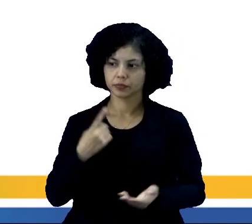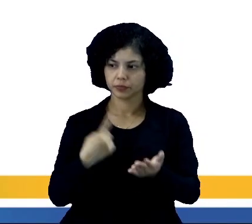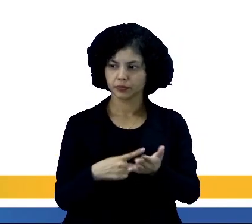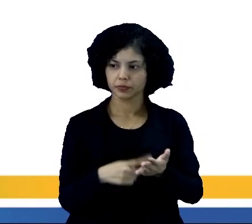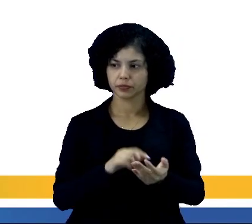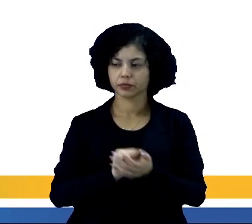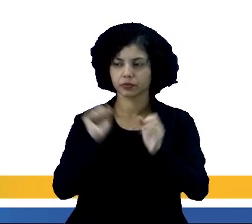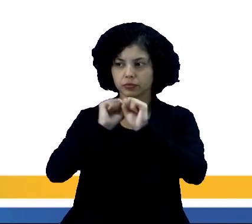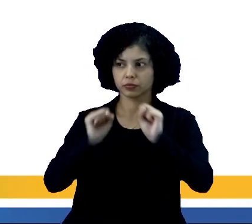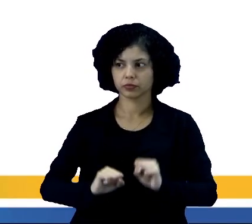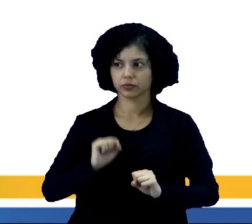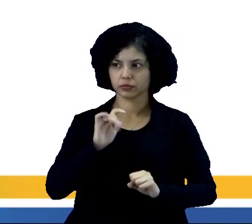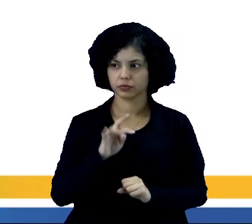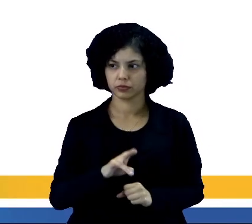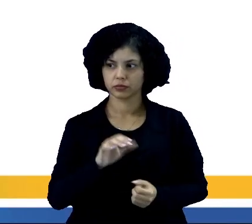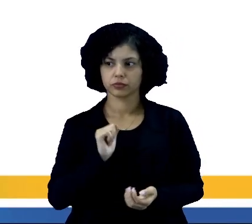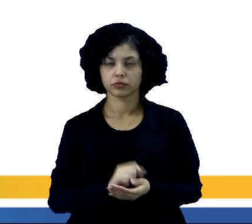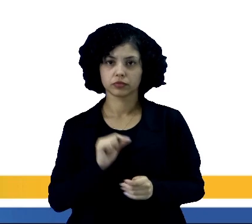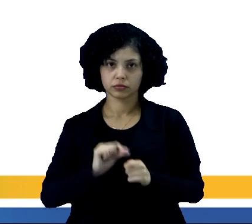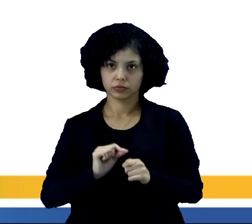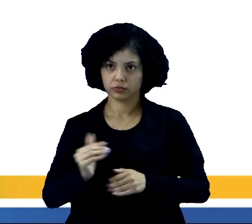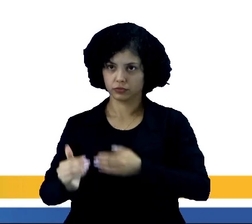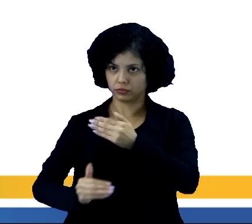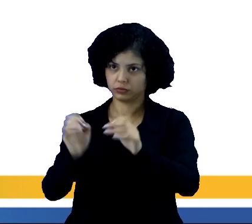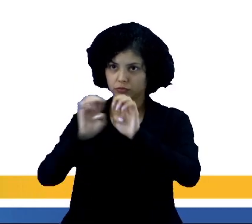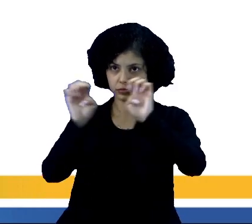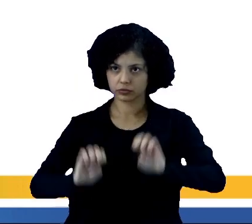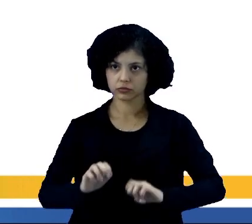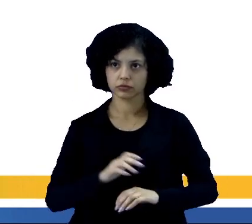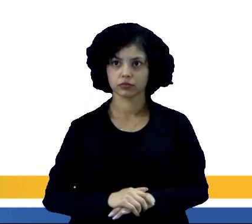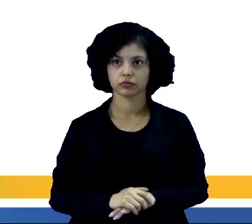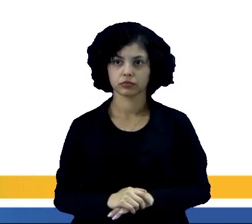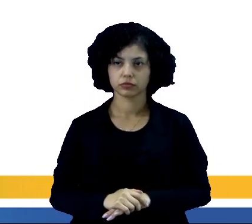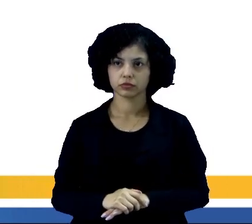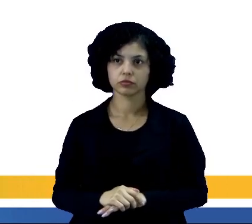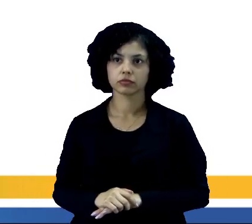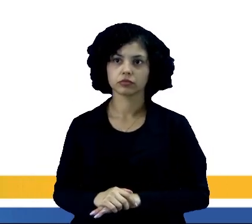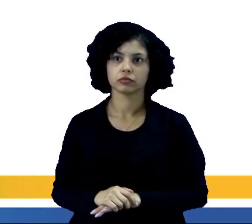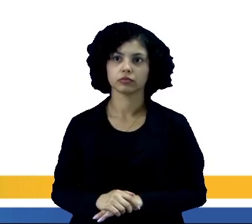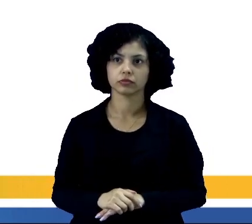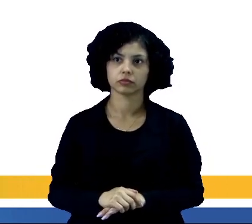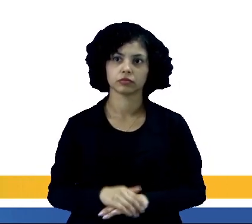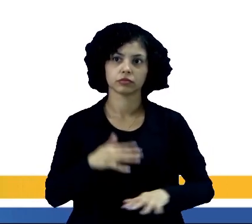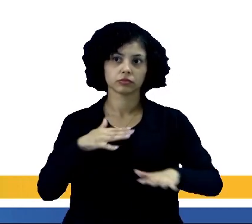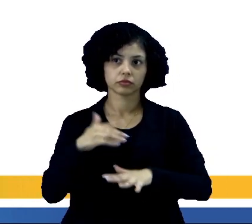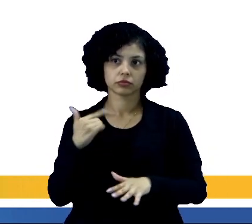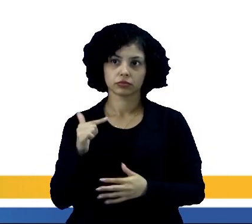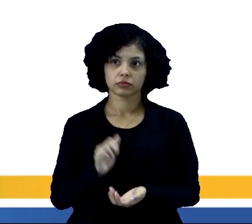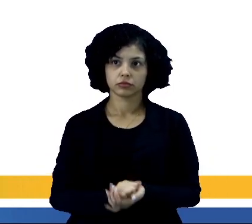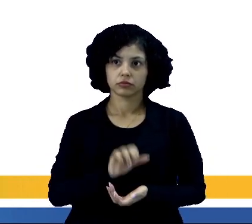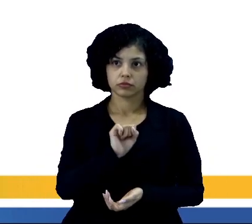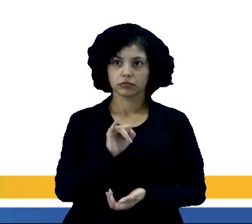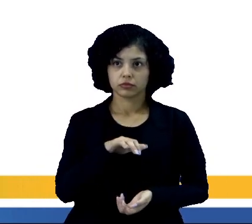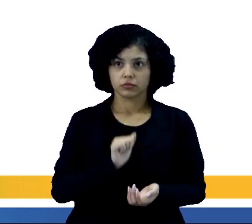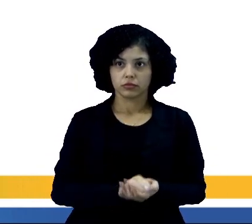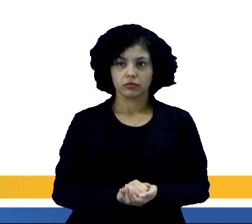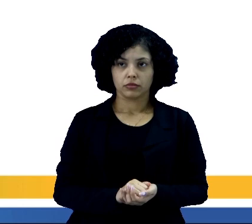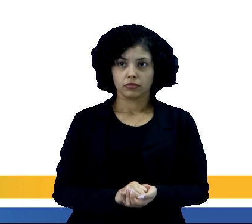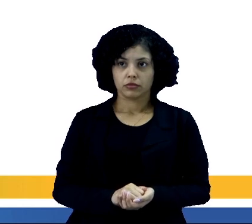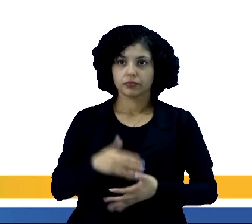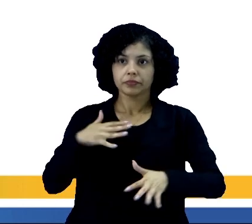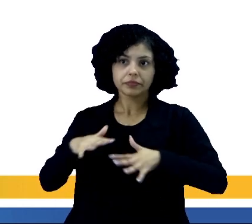acordo com o sistema articular, vai formar essa estrutura articular fibrosa, que é sem movimento, cartilaginosa, que